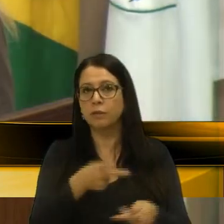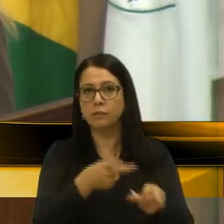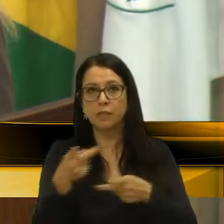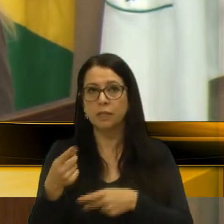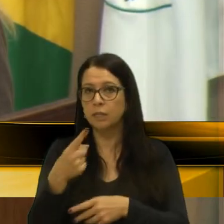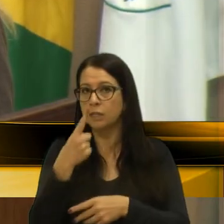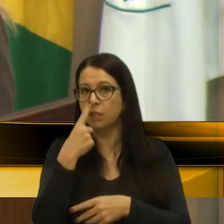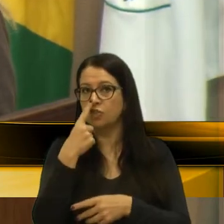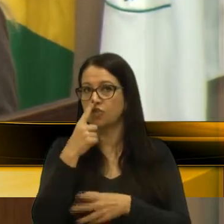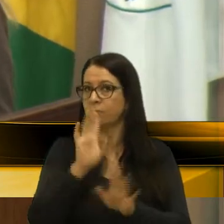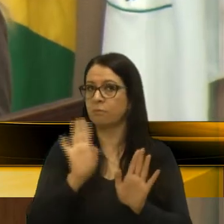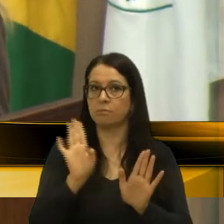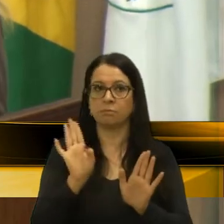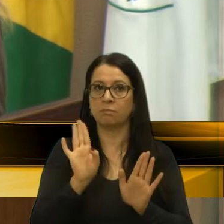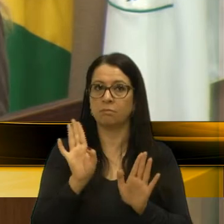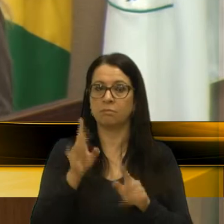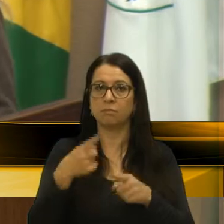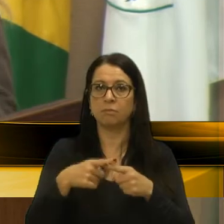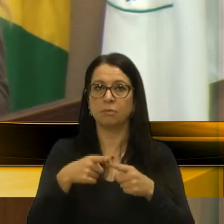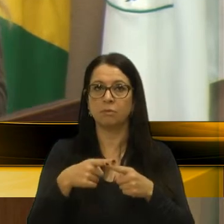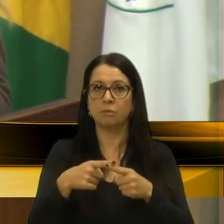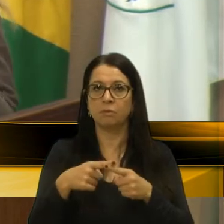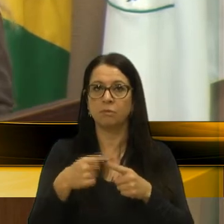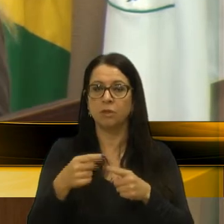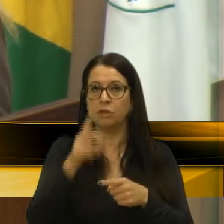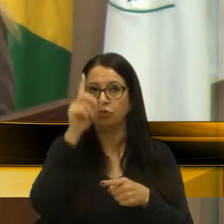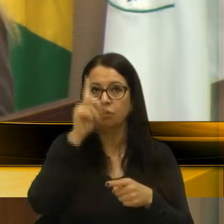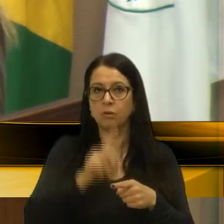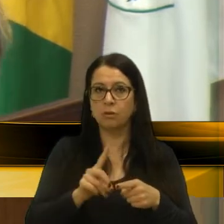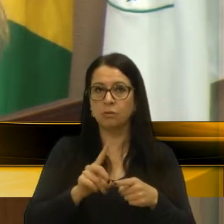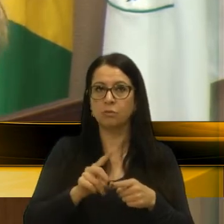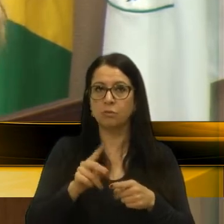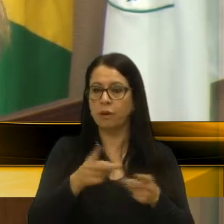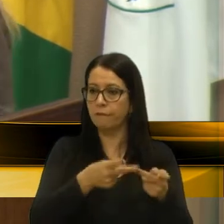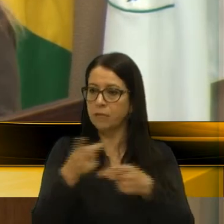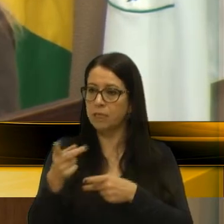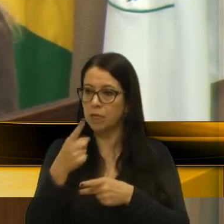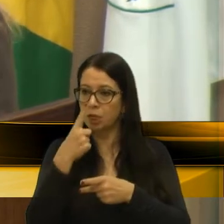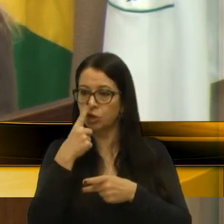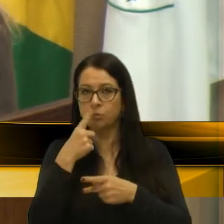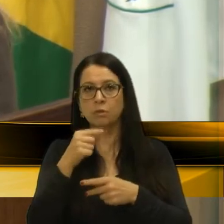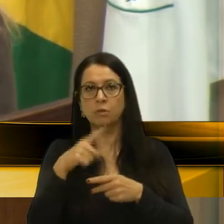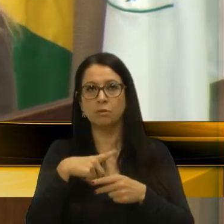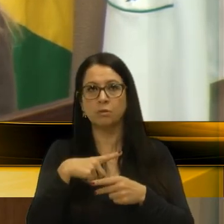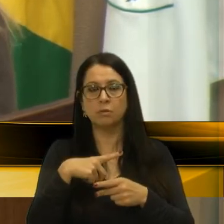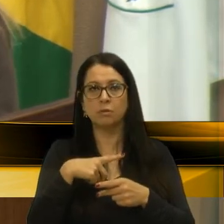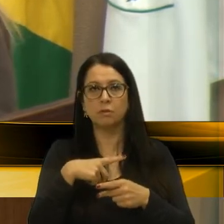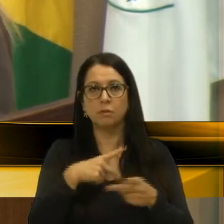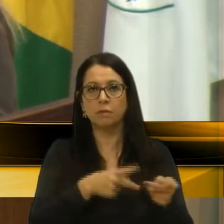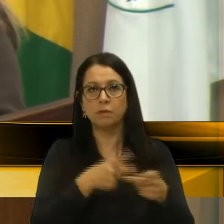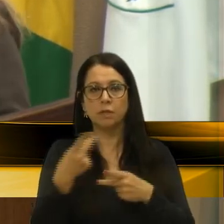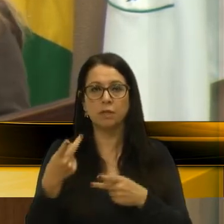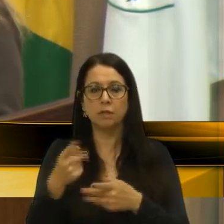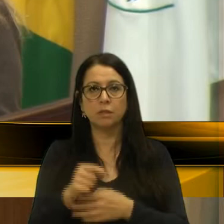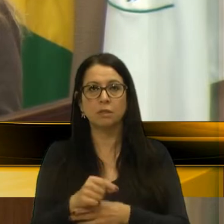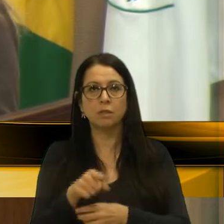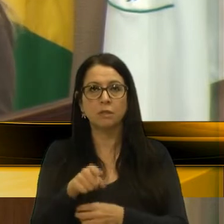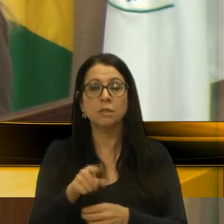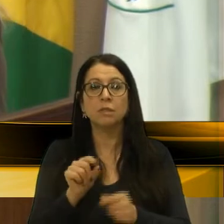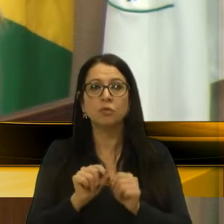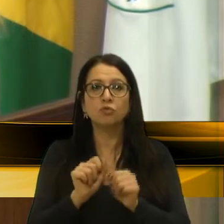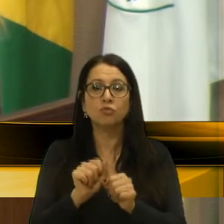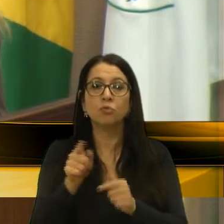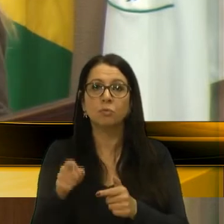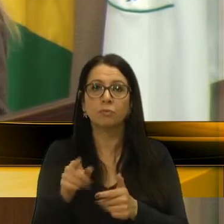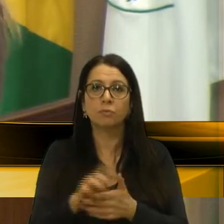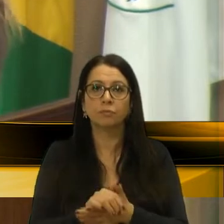íntima. Por que eles têm que ter direito à visita íntima e receber visitas, aonde, se através